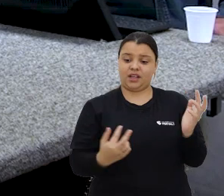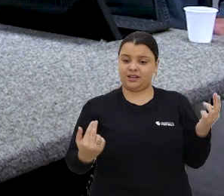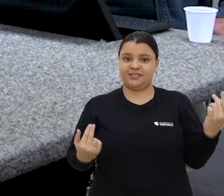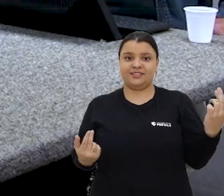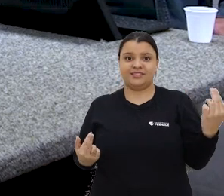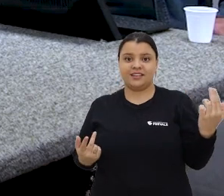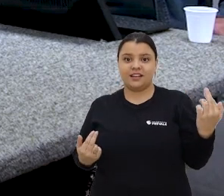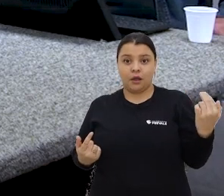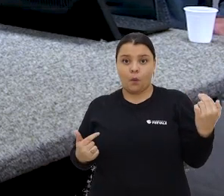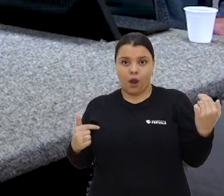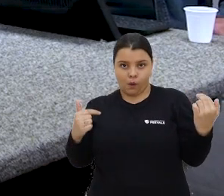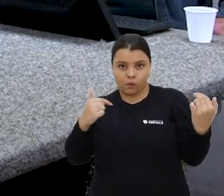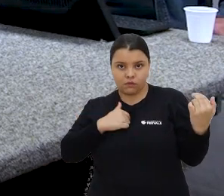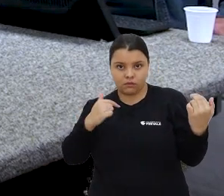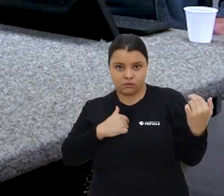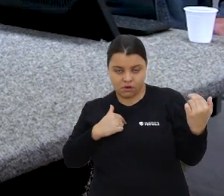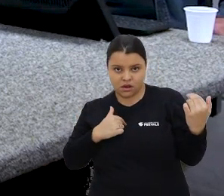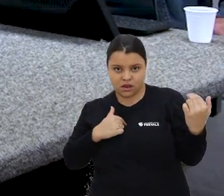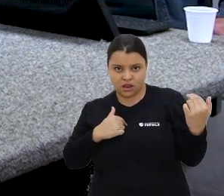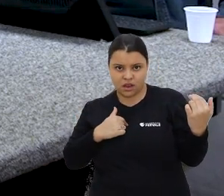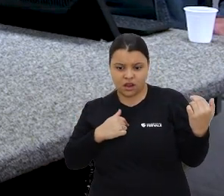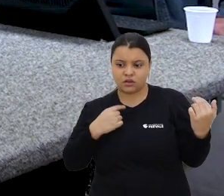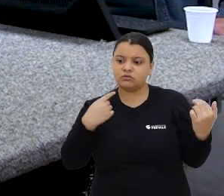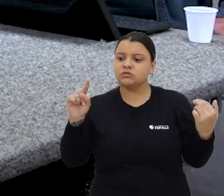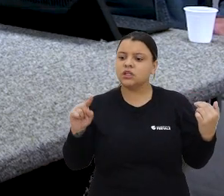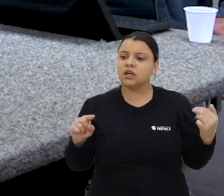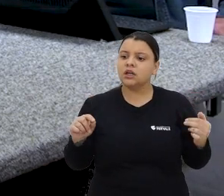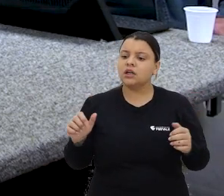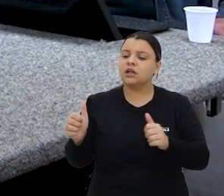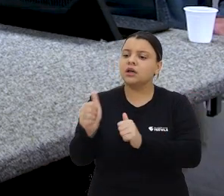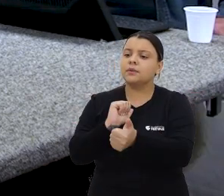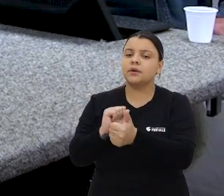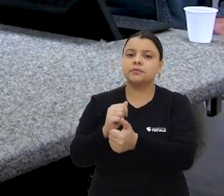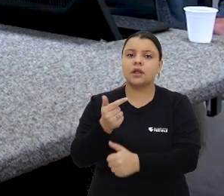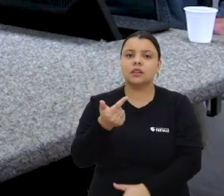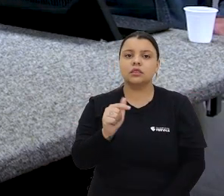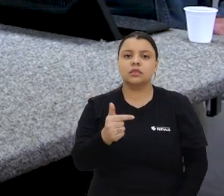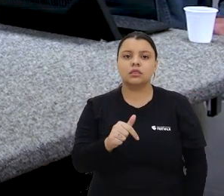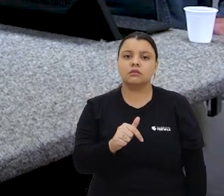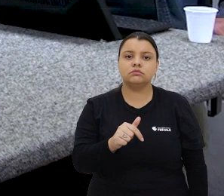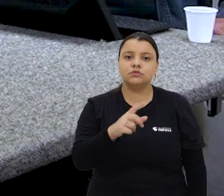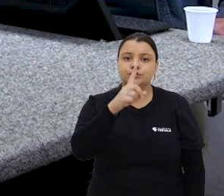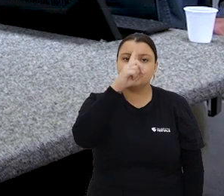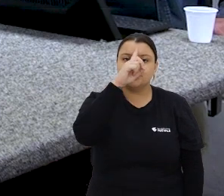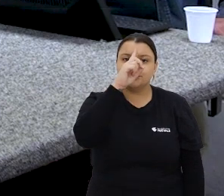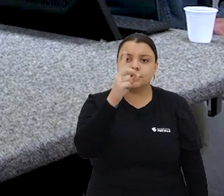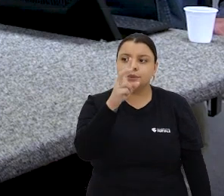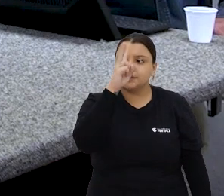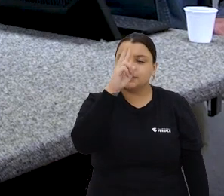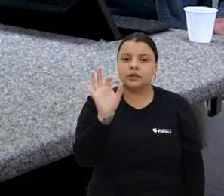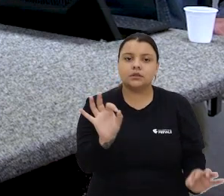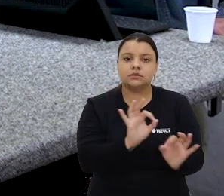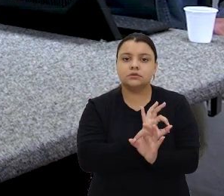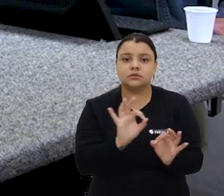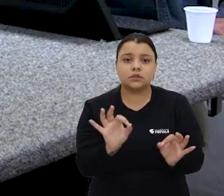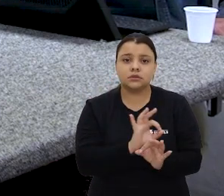ele, que eu, e estavam em destaque, não tinham nenhum ensino fundamental. E não havia essa